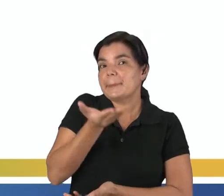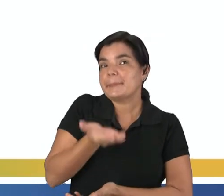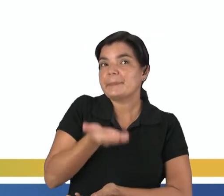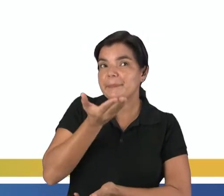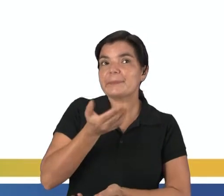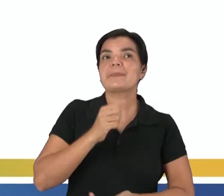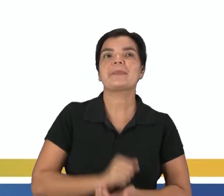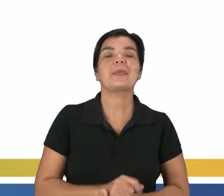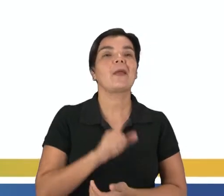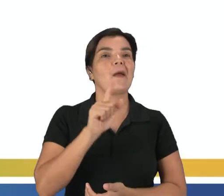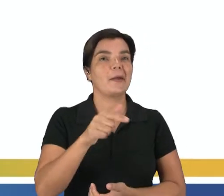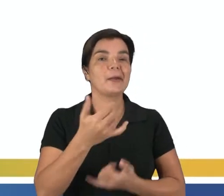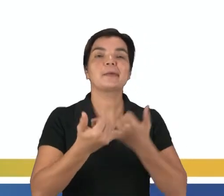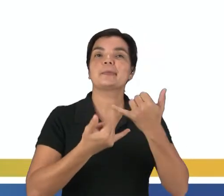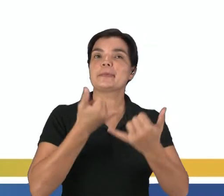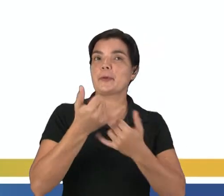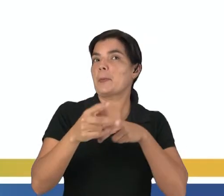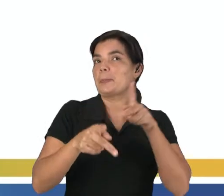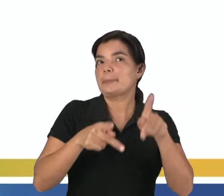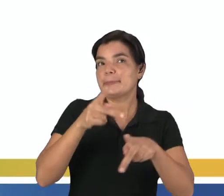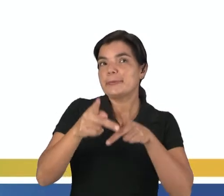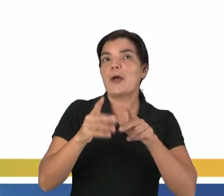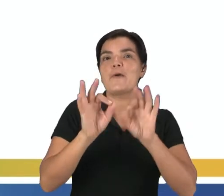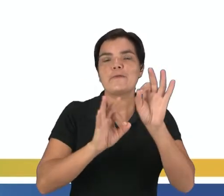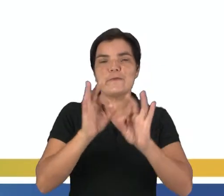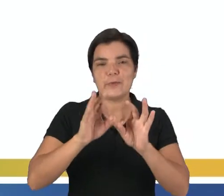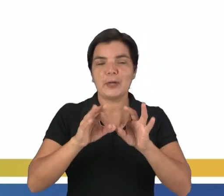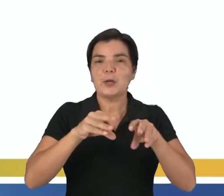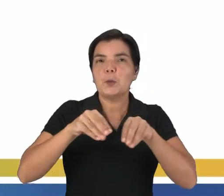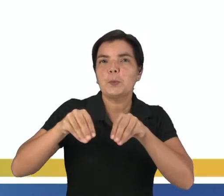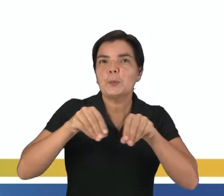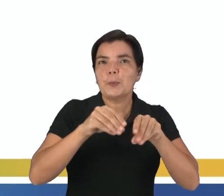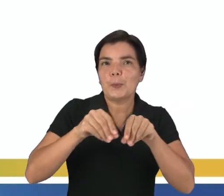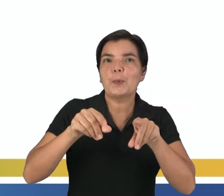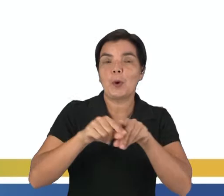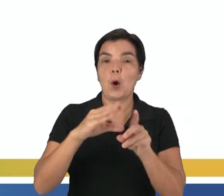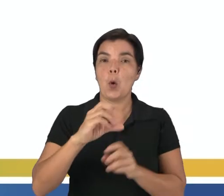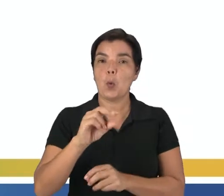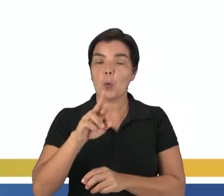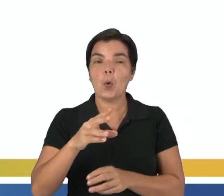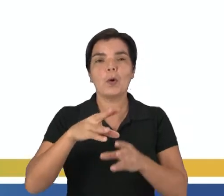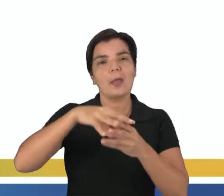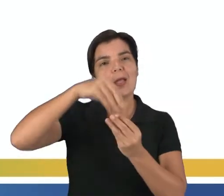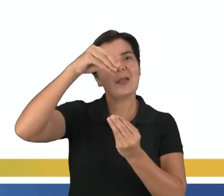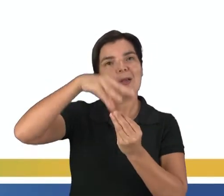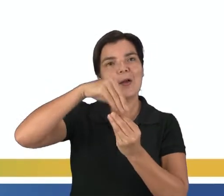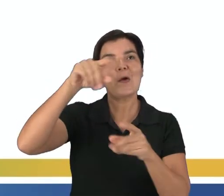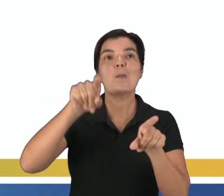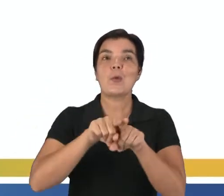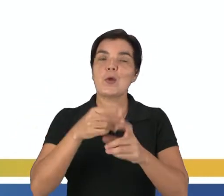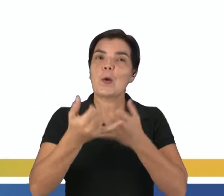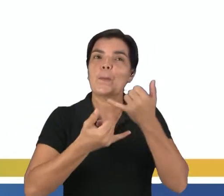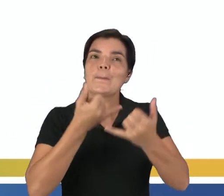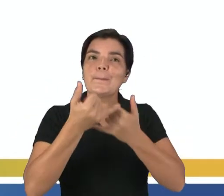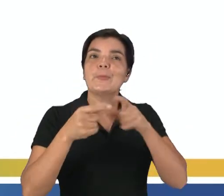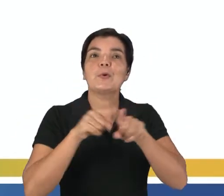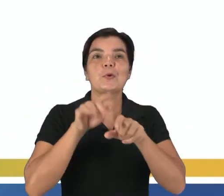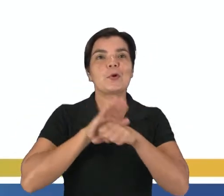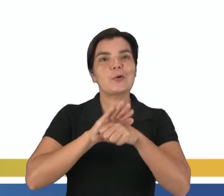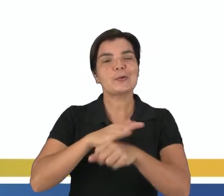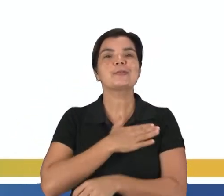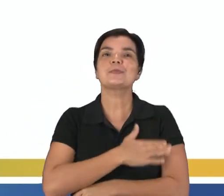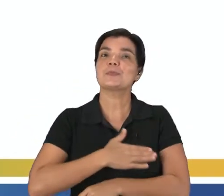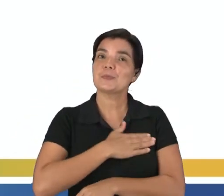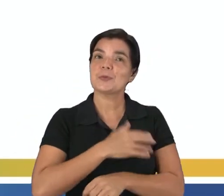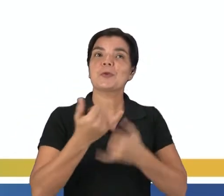peteca. A peteca é um brinquedo muito popular feito com areia, couro e penas. O jogo da peteca colabora muito com a